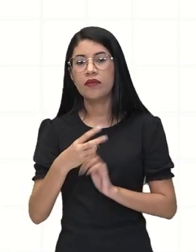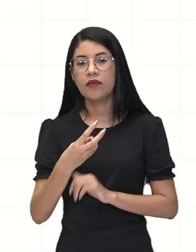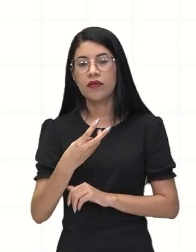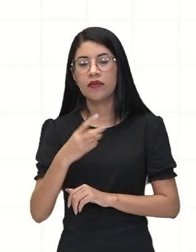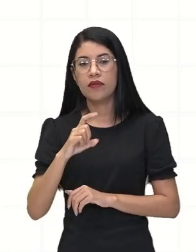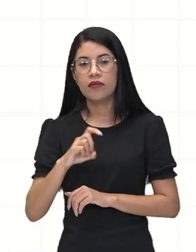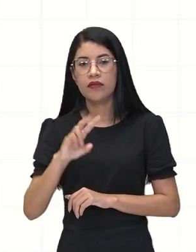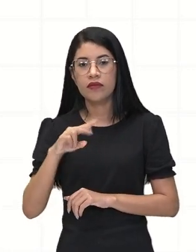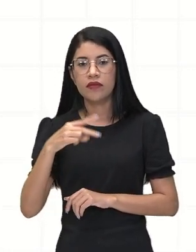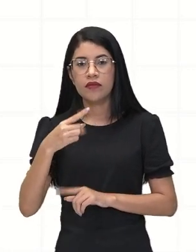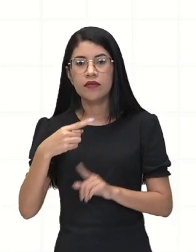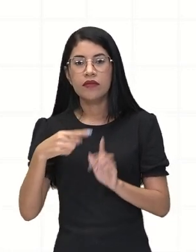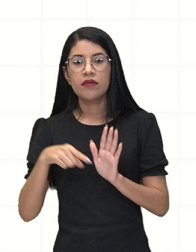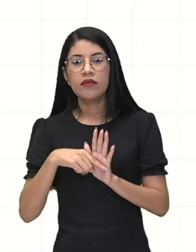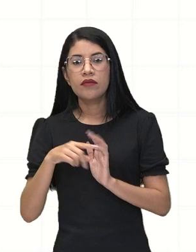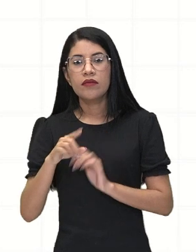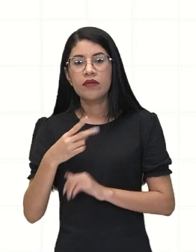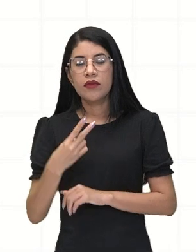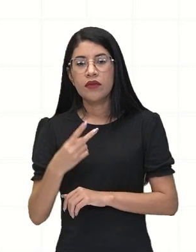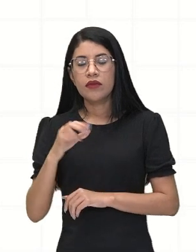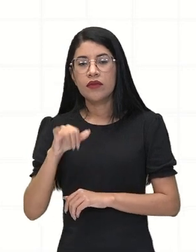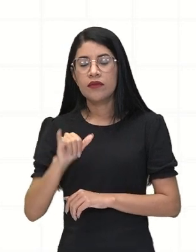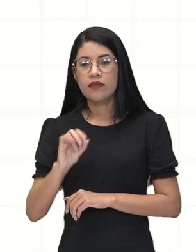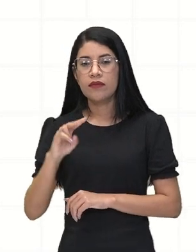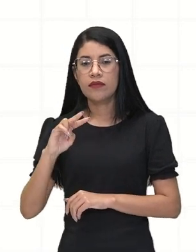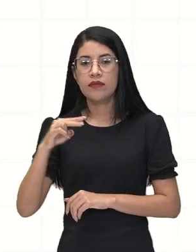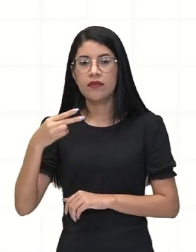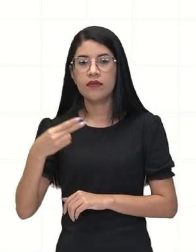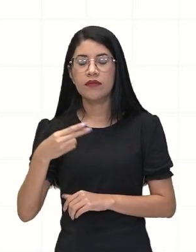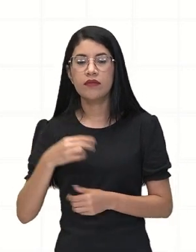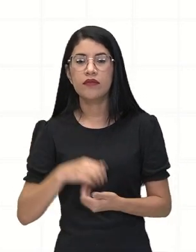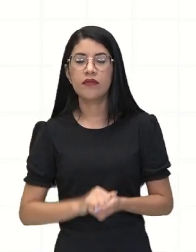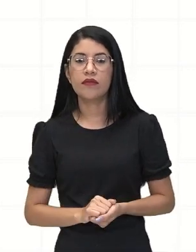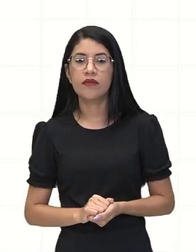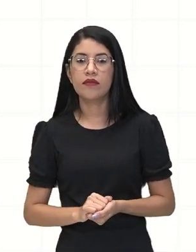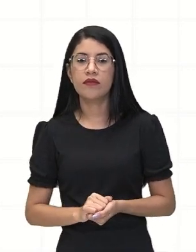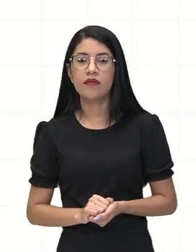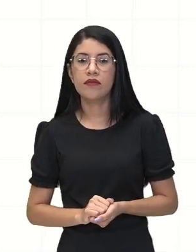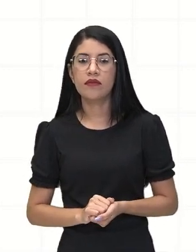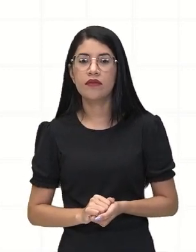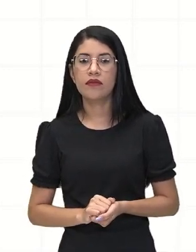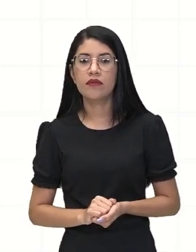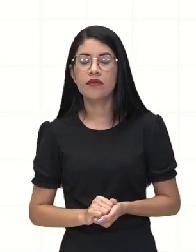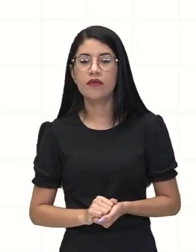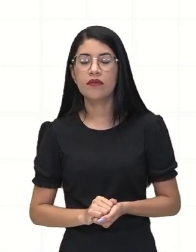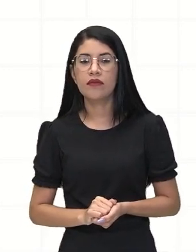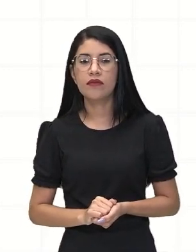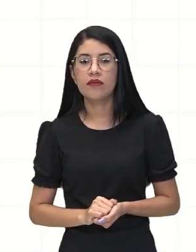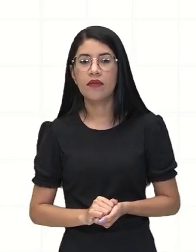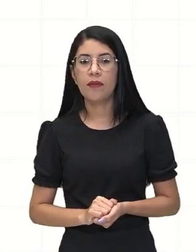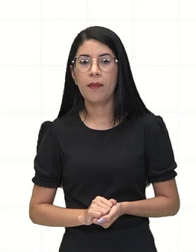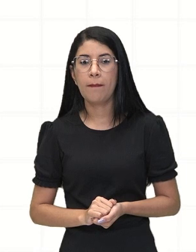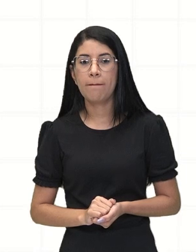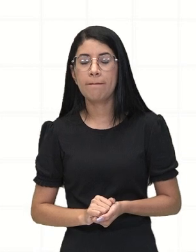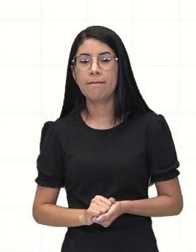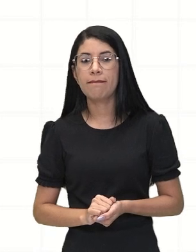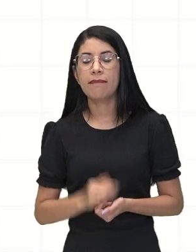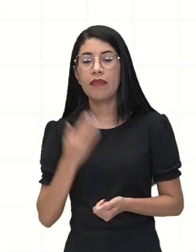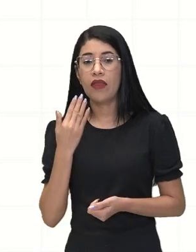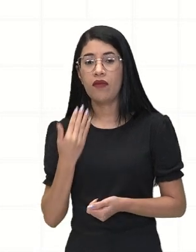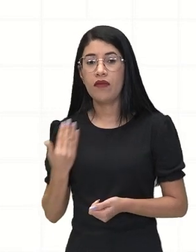ao quadrado. Posso escrever isso como sendo a soma pela diferença. Tudo bem? Então, vai ficar,